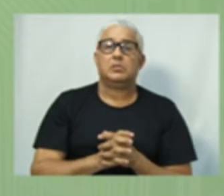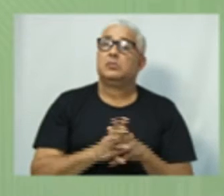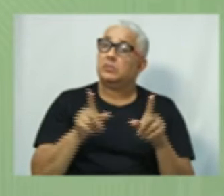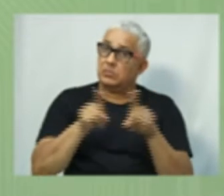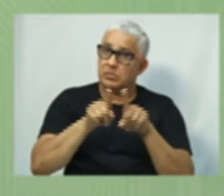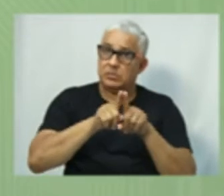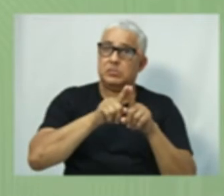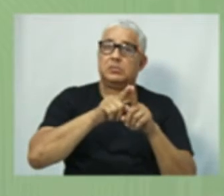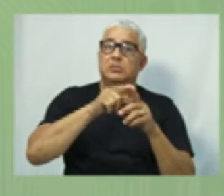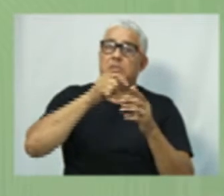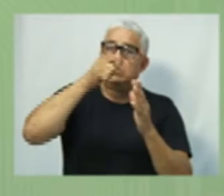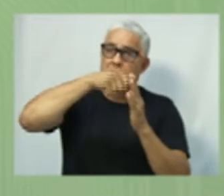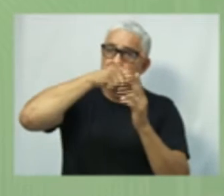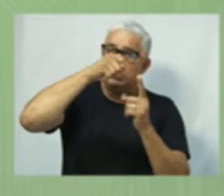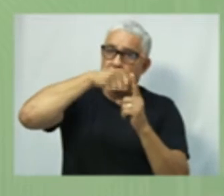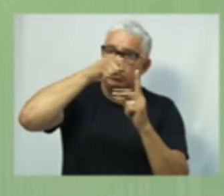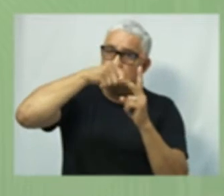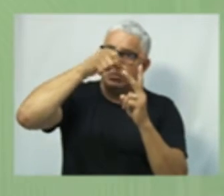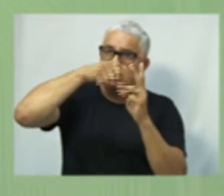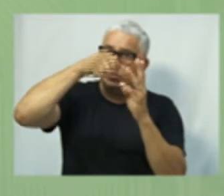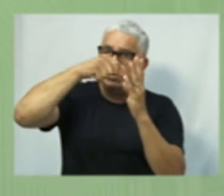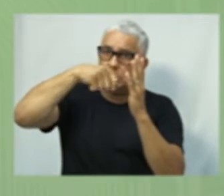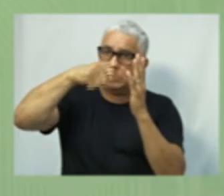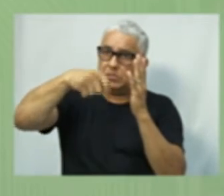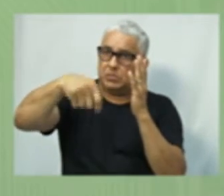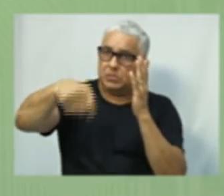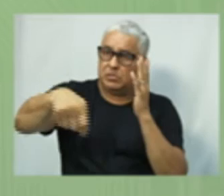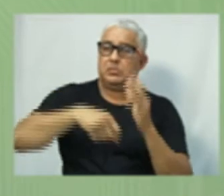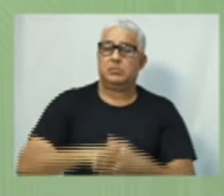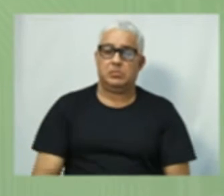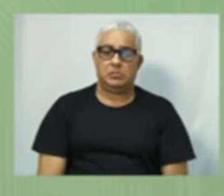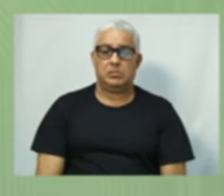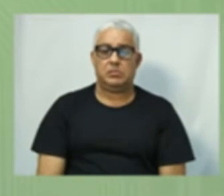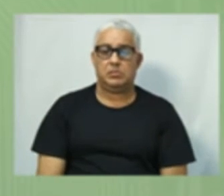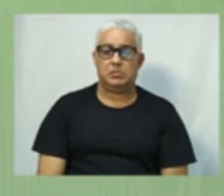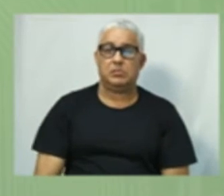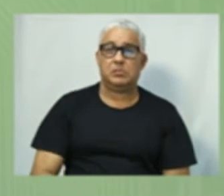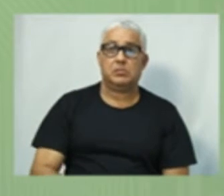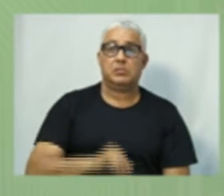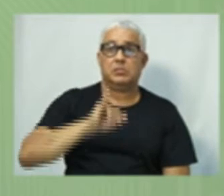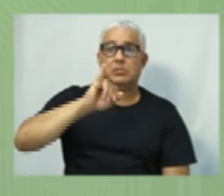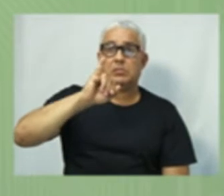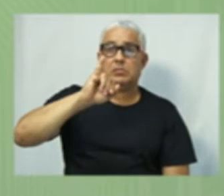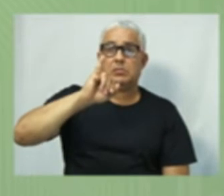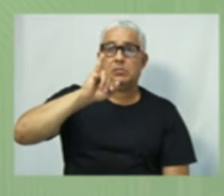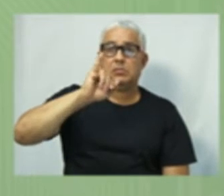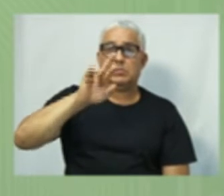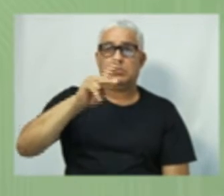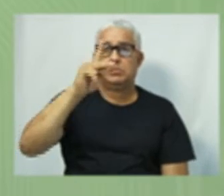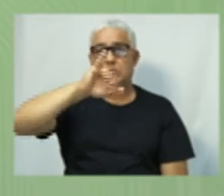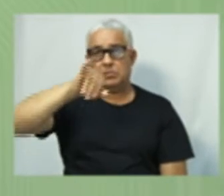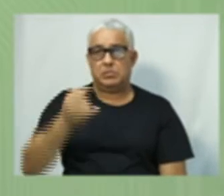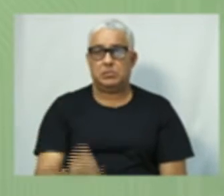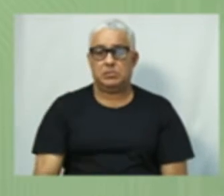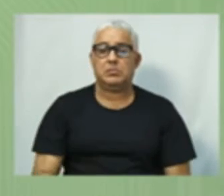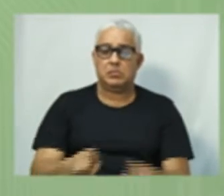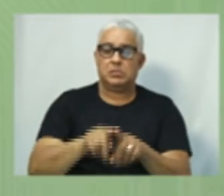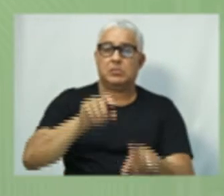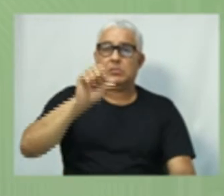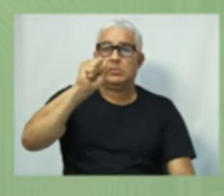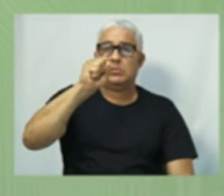Mensal. Exatamente. Agora eu quero ver, hein? Imposto de renda e CSL. Qual é